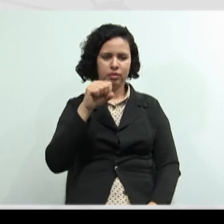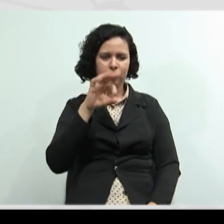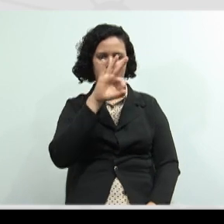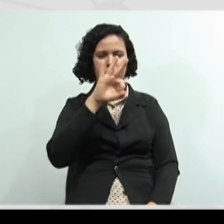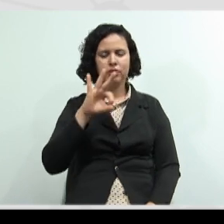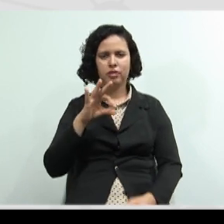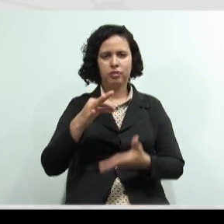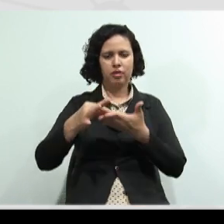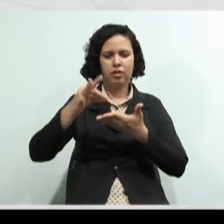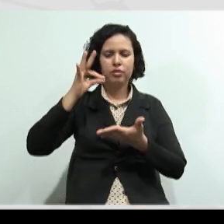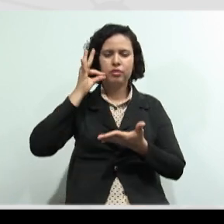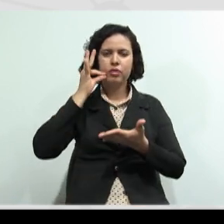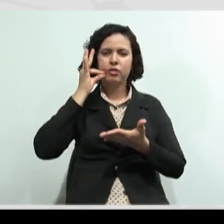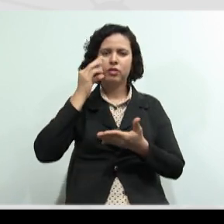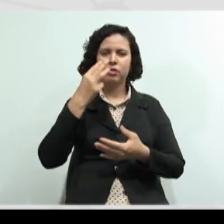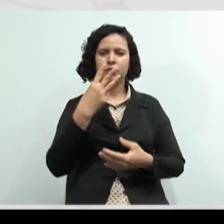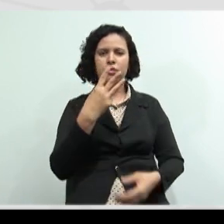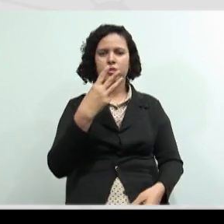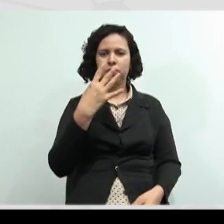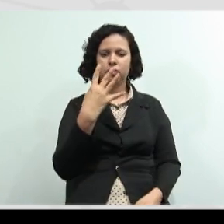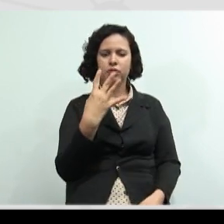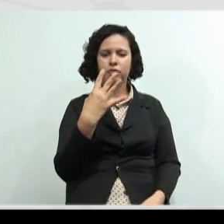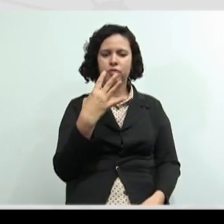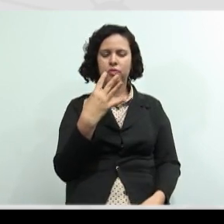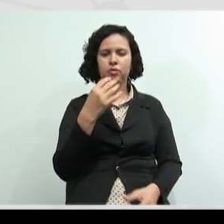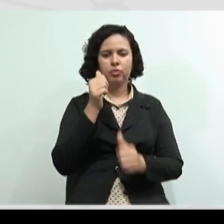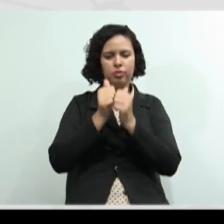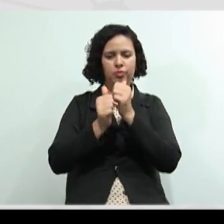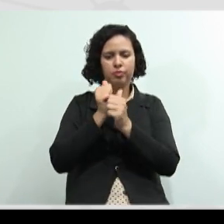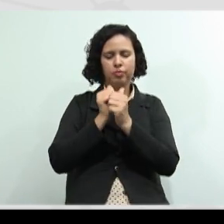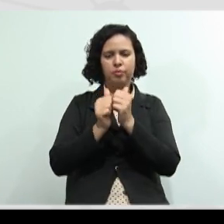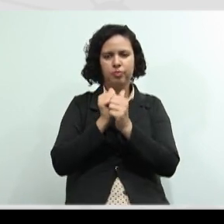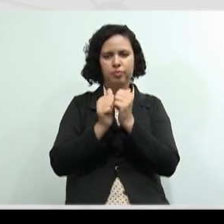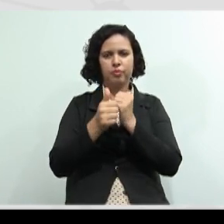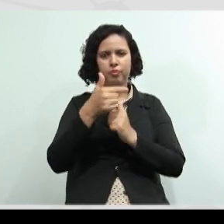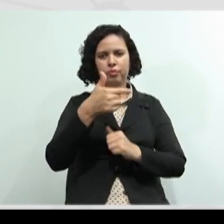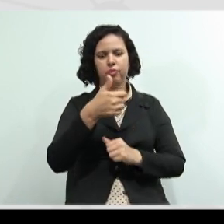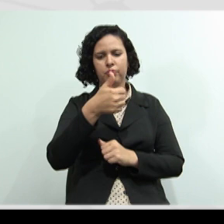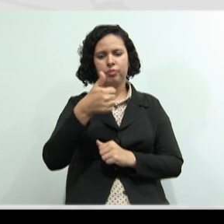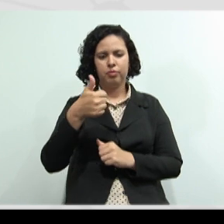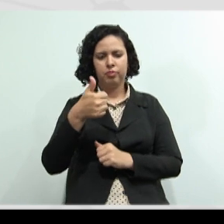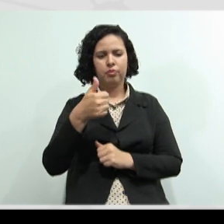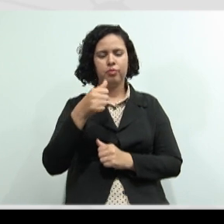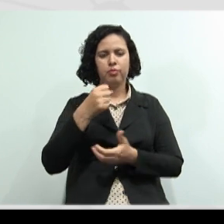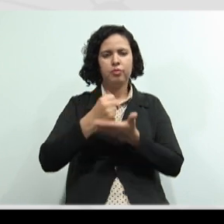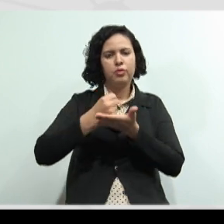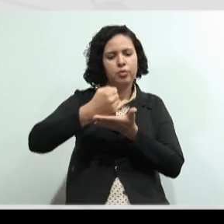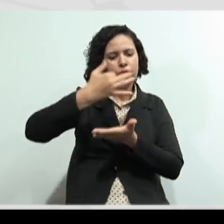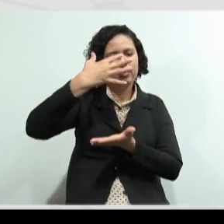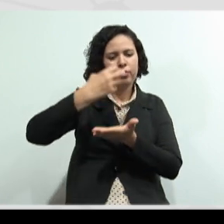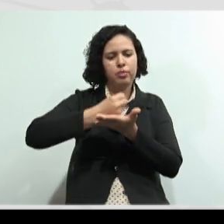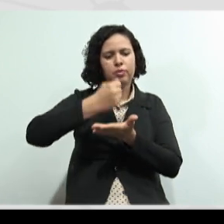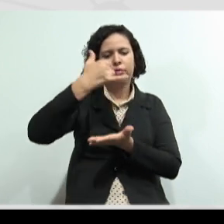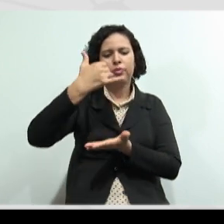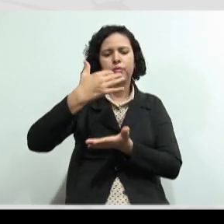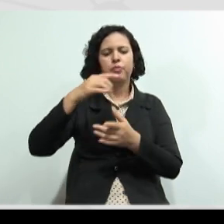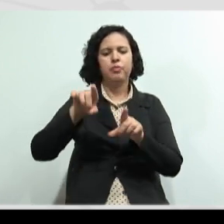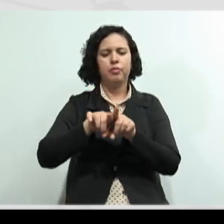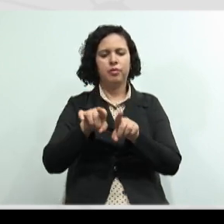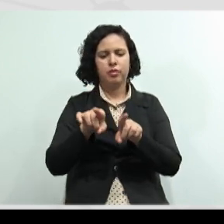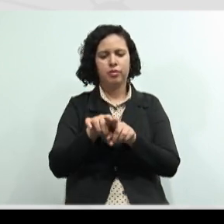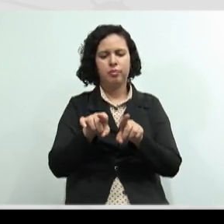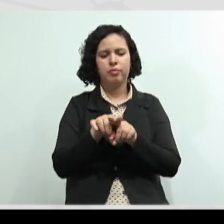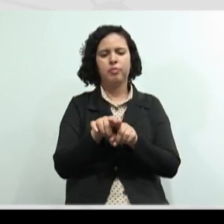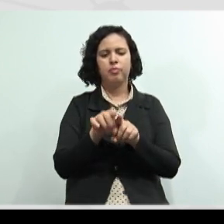no Brasil. Na pecuária, ela é responsável por 60% da produção de leite, além